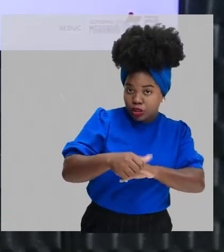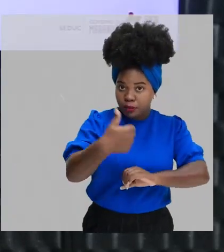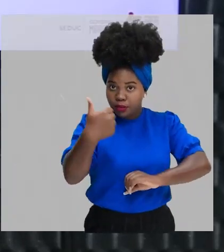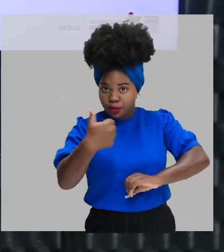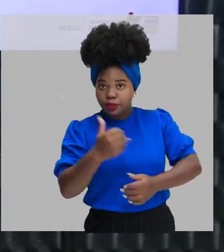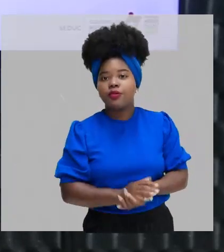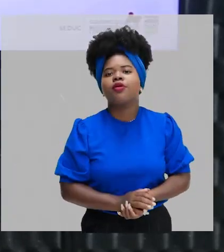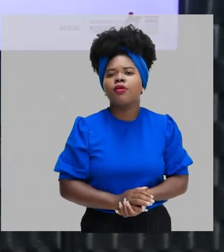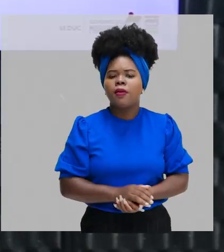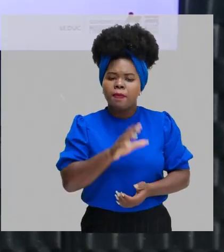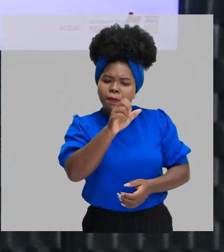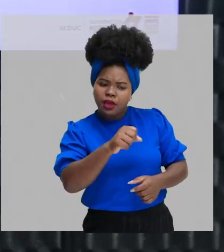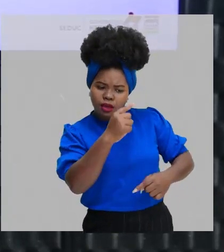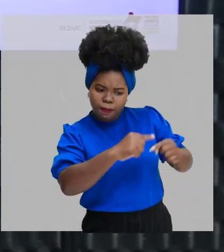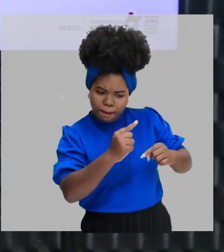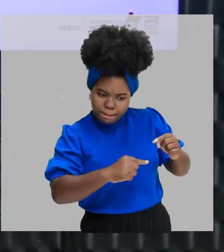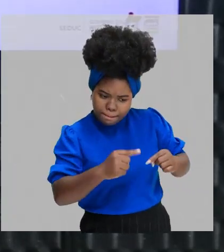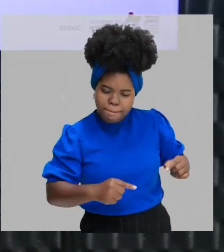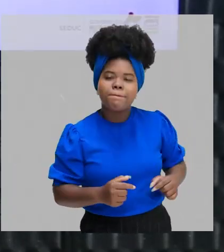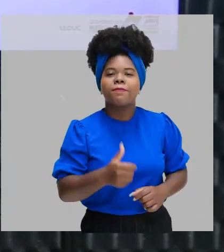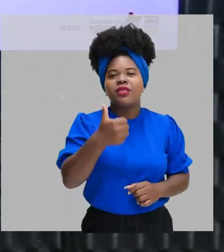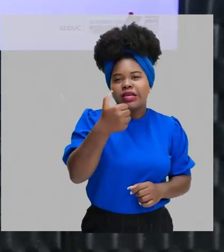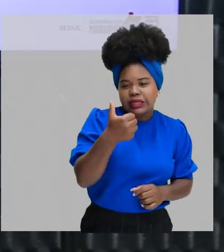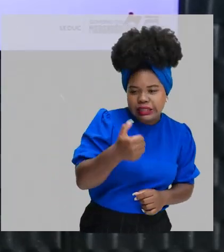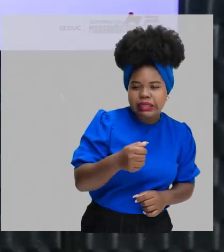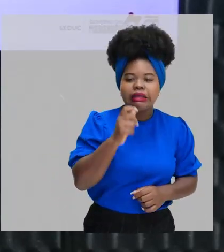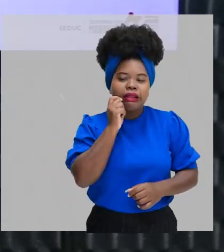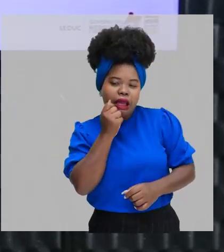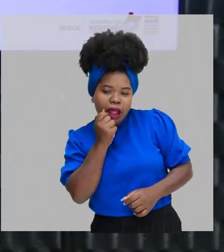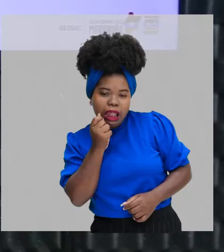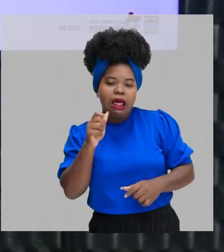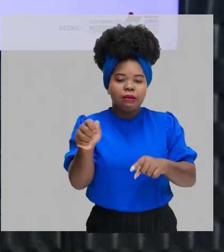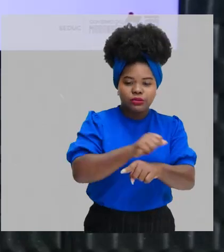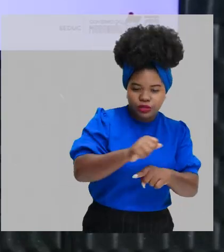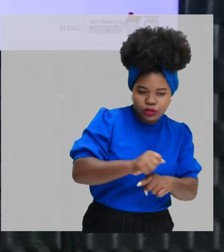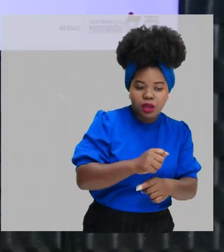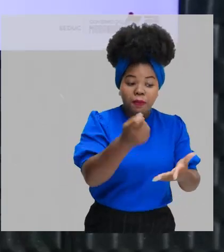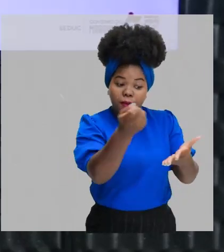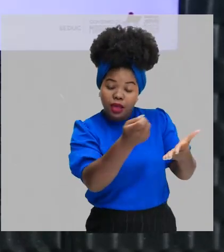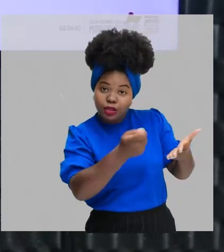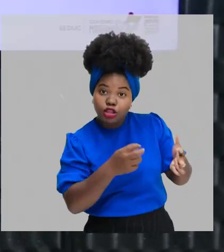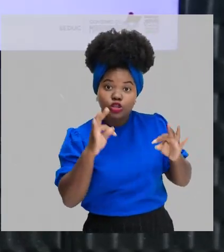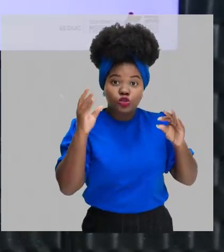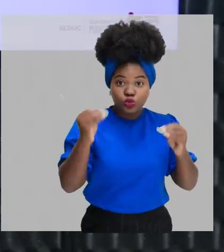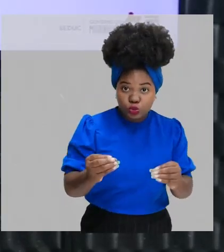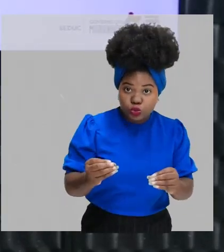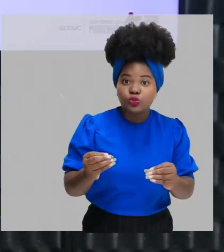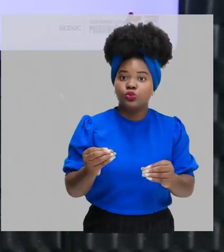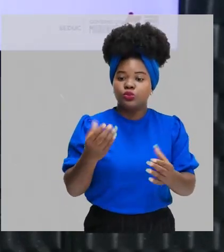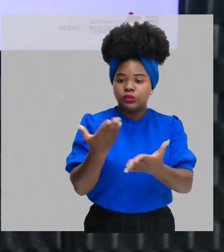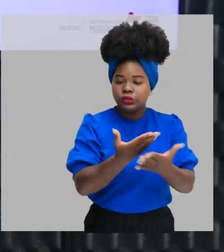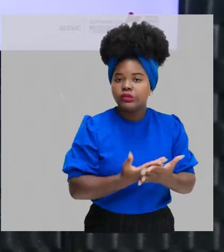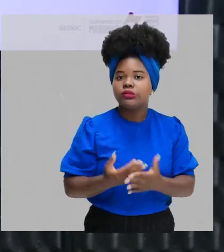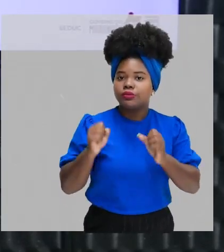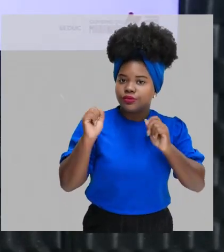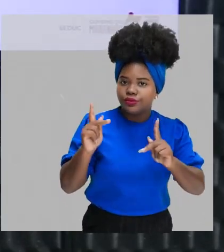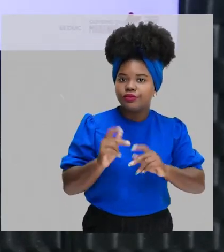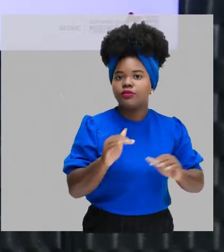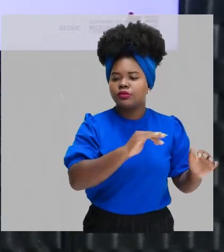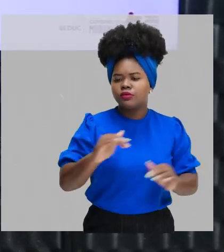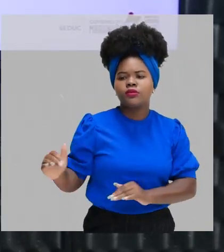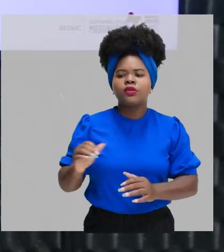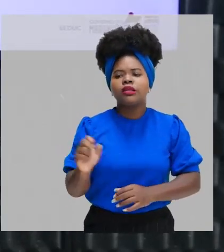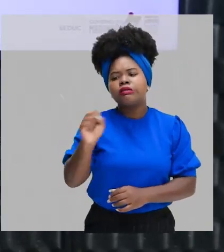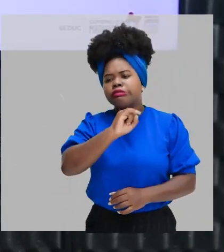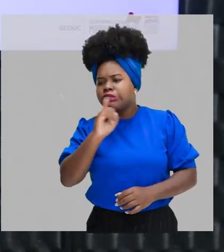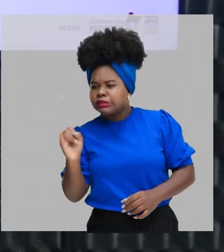só, caderno, lápis, caneta, borracha para você fazer as devidas anotações, show? E sempre que for possível, né,